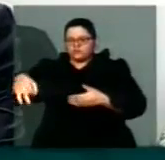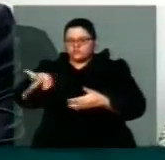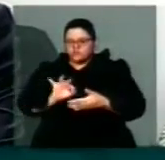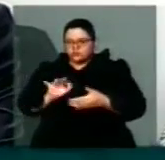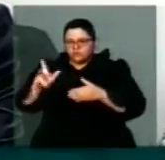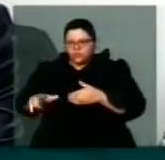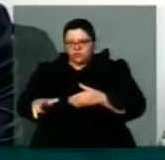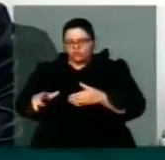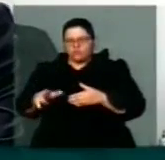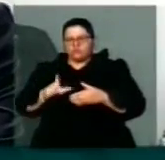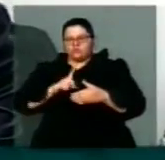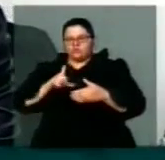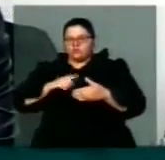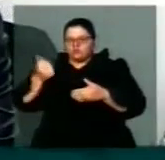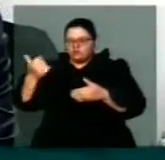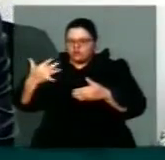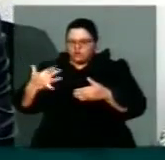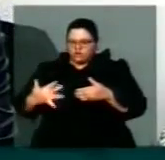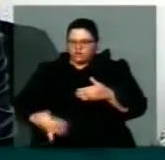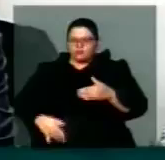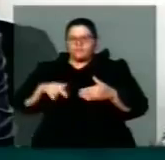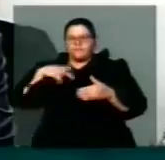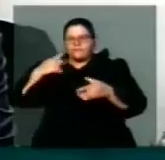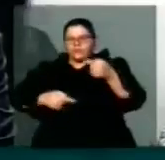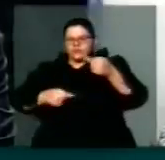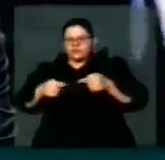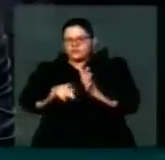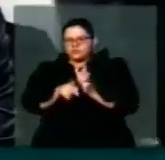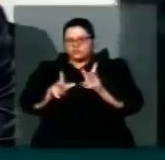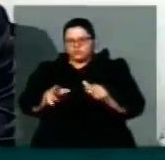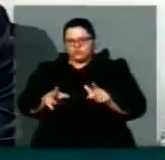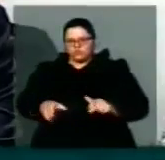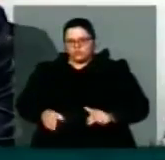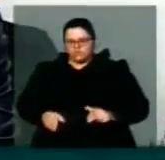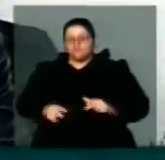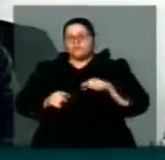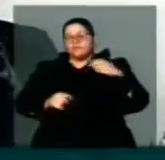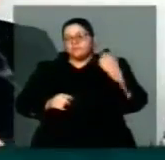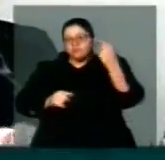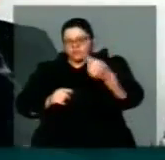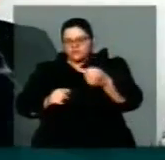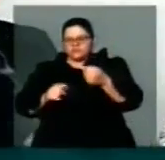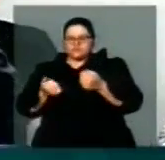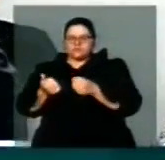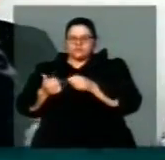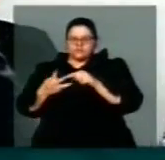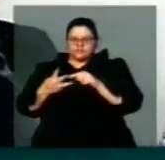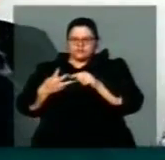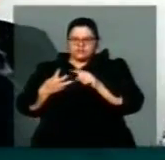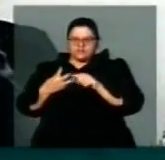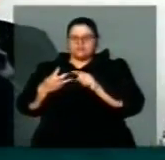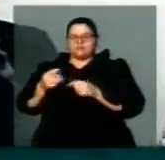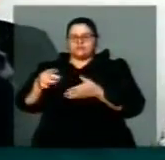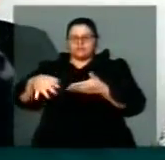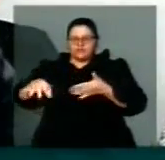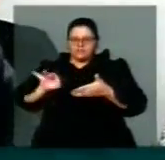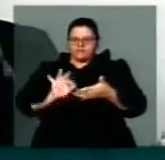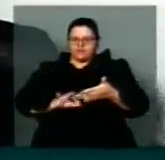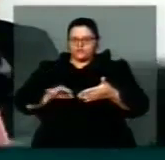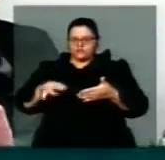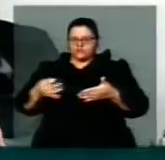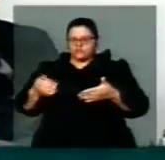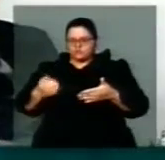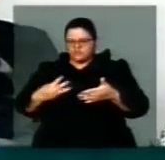de um núcleo político, e a partir da página 13 parte para o caso concreto. No que se refere, em primeiro